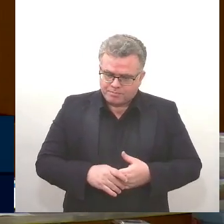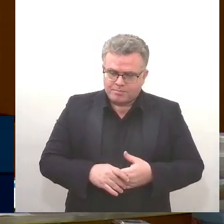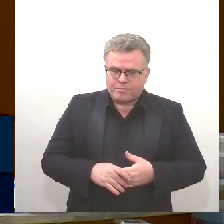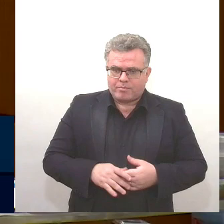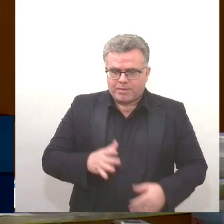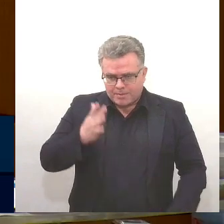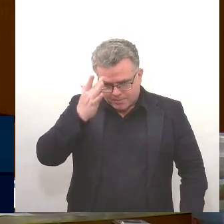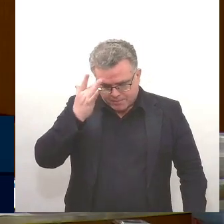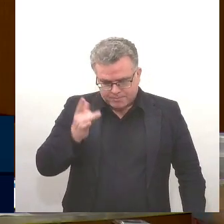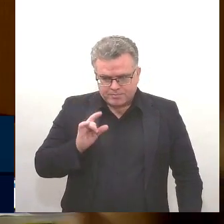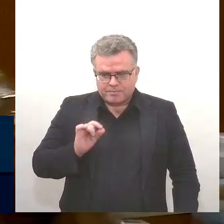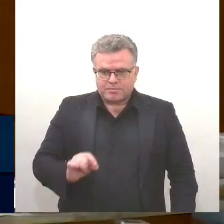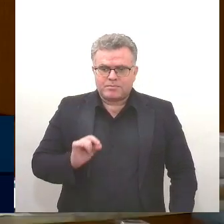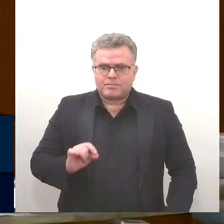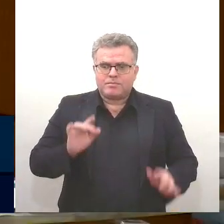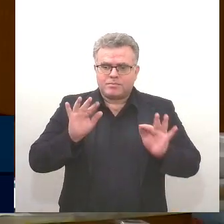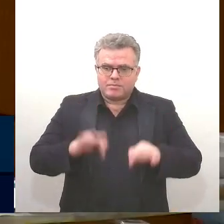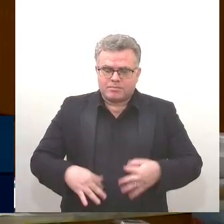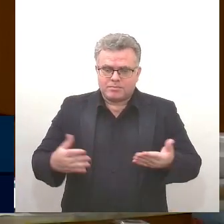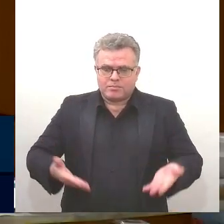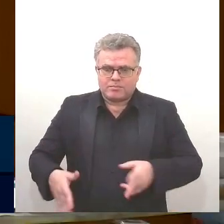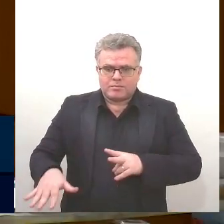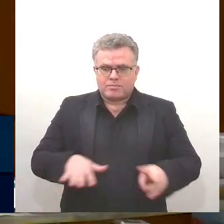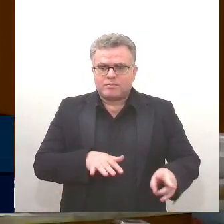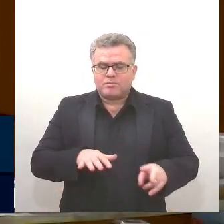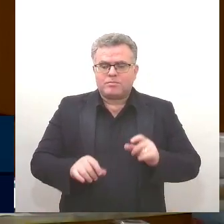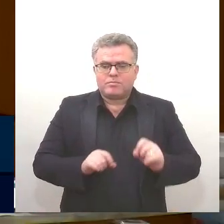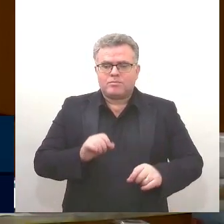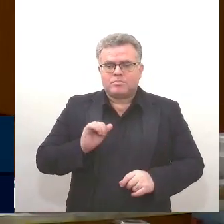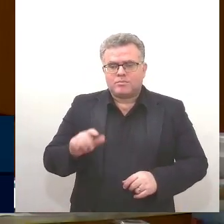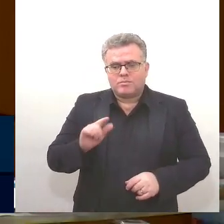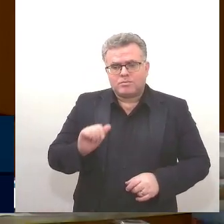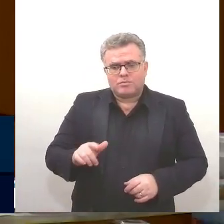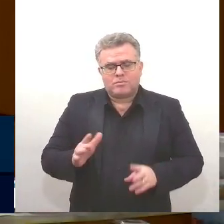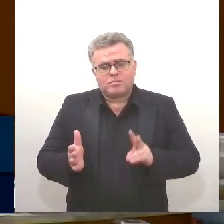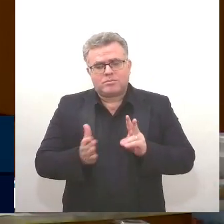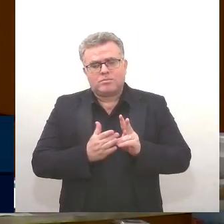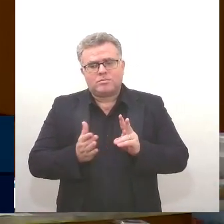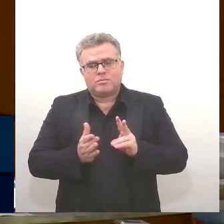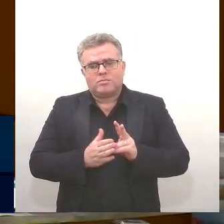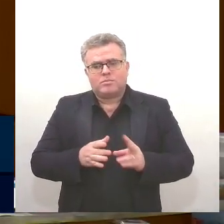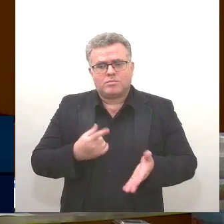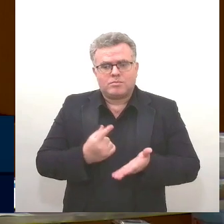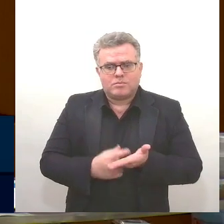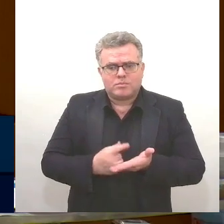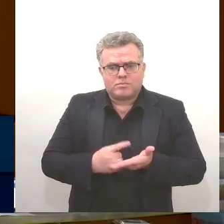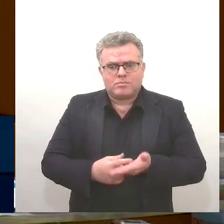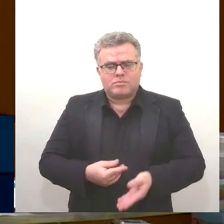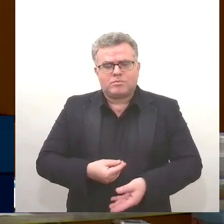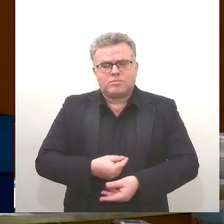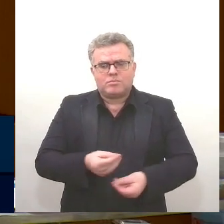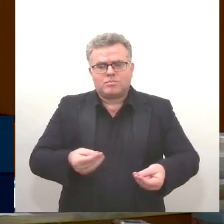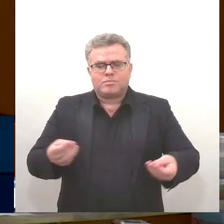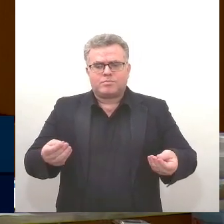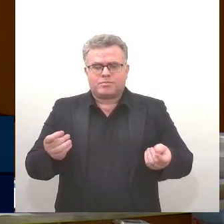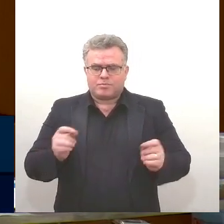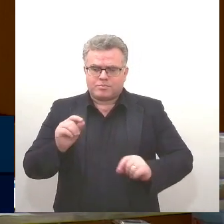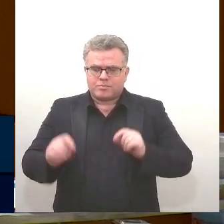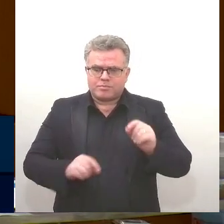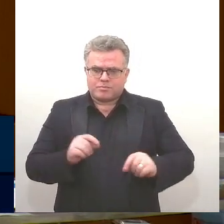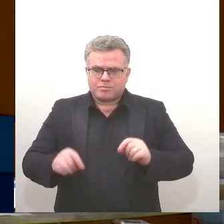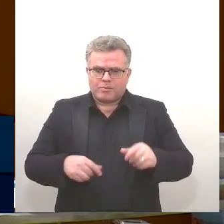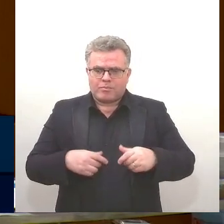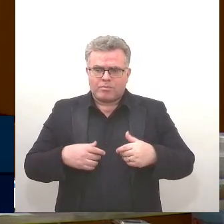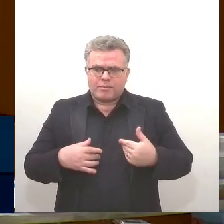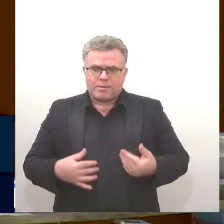a semana do agosto indígena a gente vai realizar uma panfletagem sobre n é justamente esse